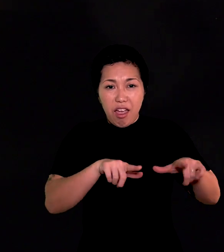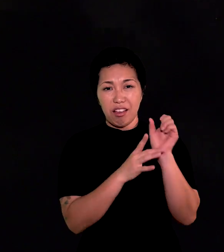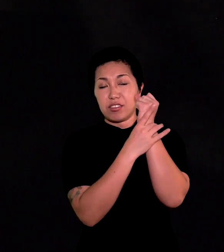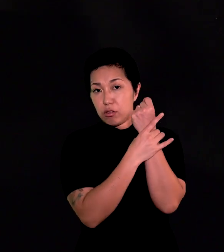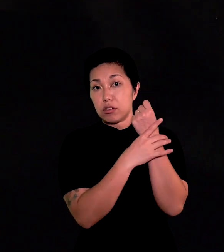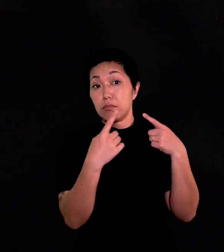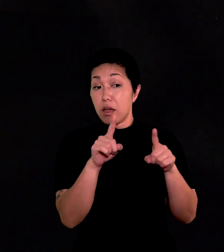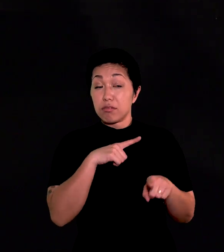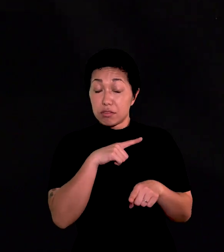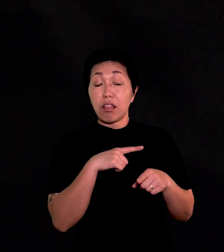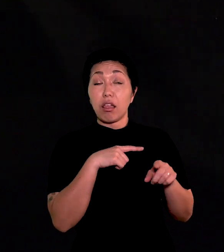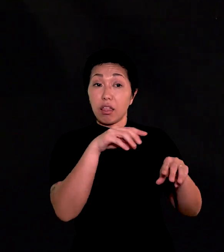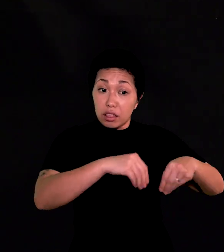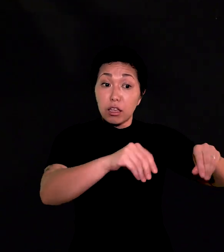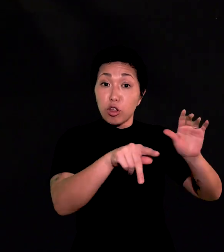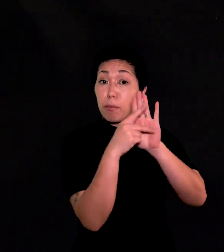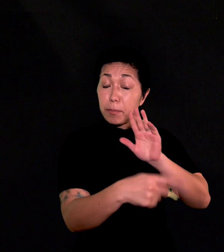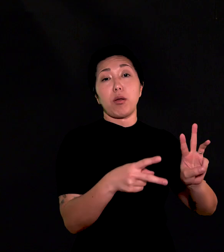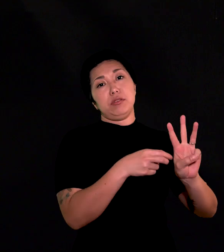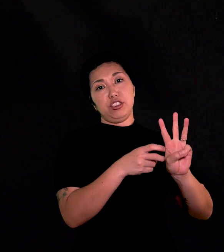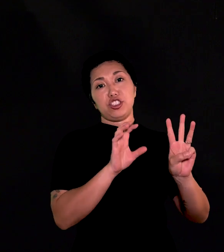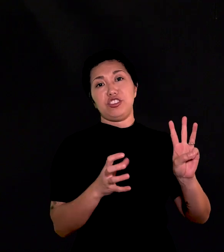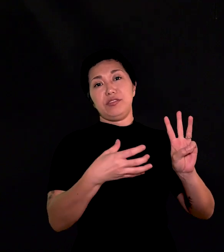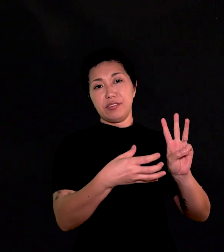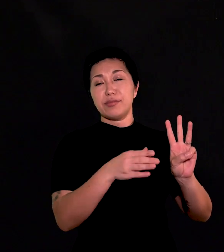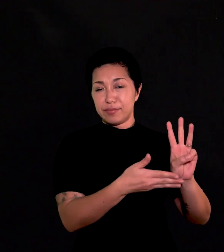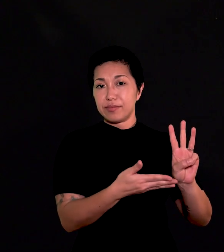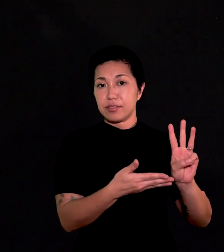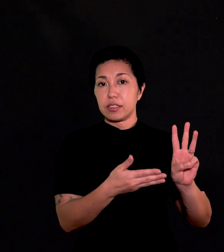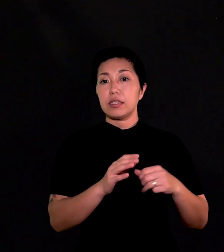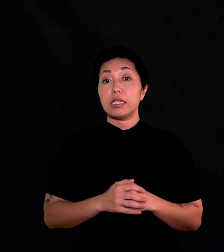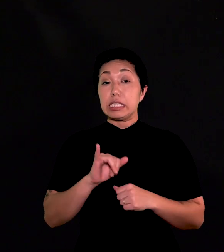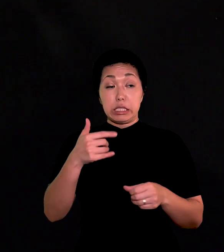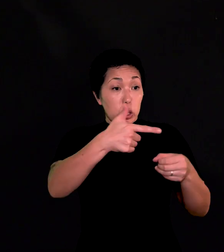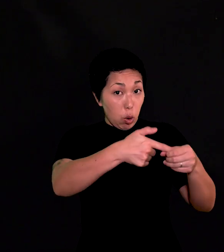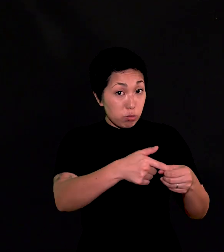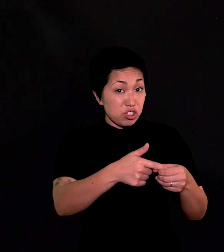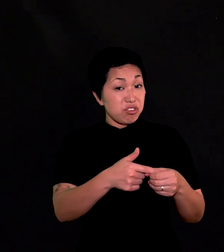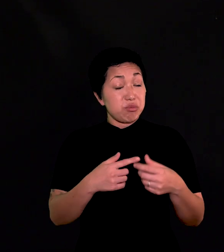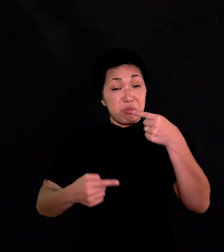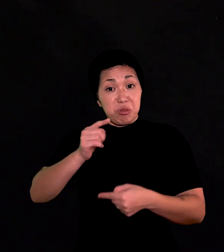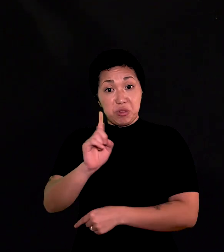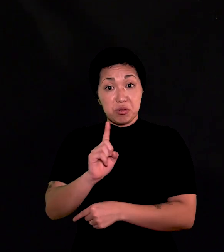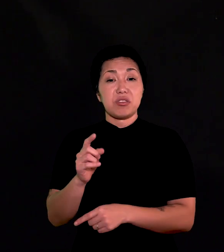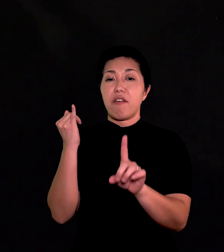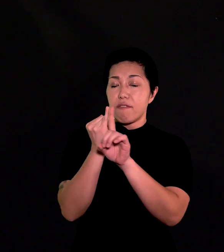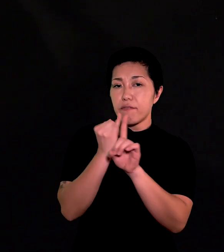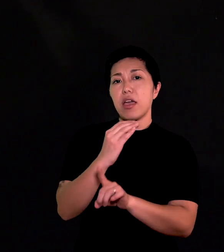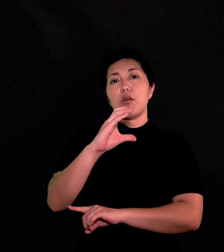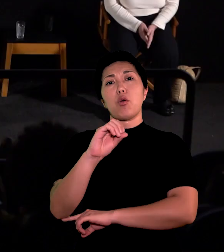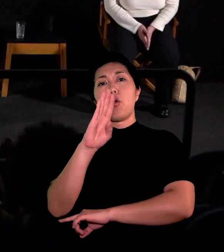processo é lento, mas está ali em terra indígena, ali no lado. Então, assim, quando a gente fica discutindo combustível, a gente não discute